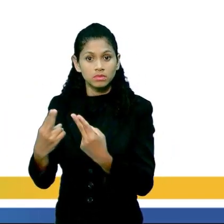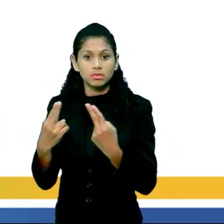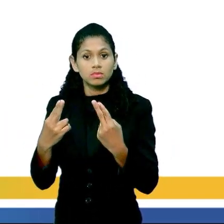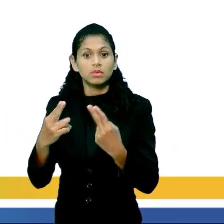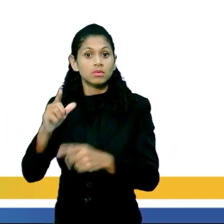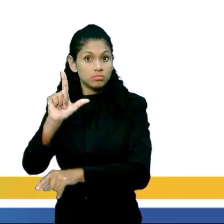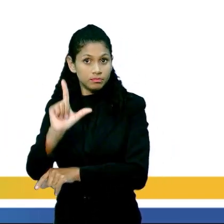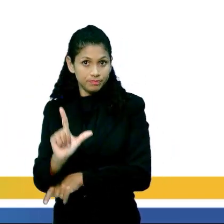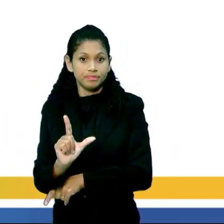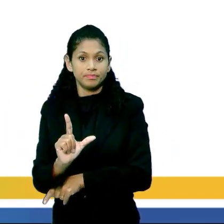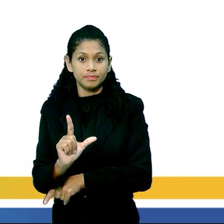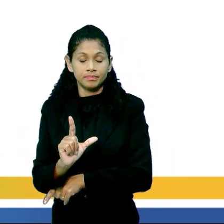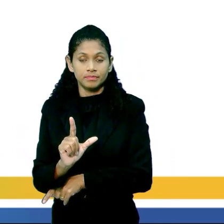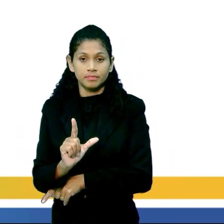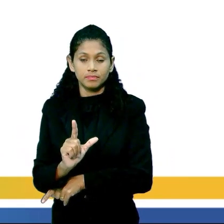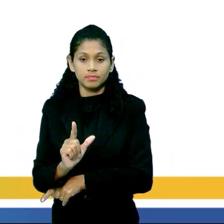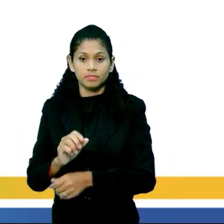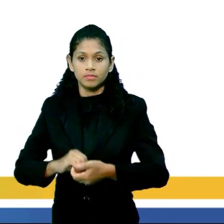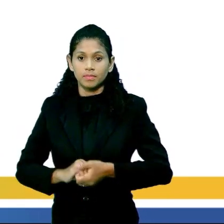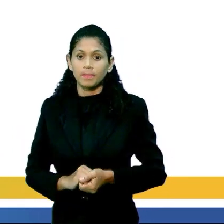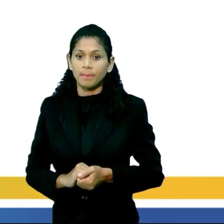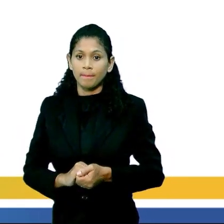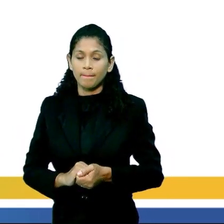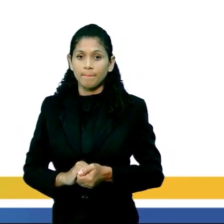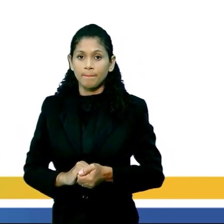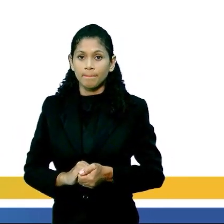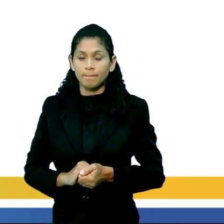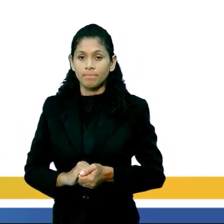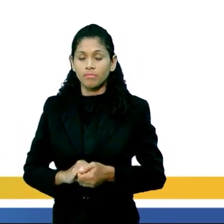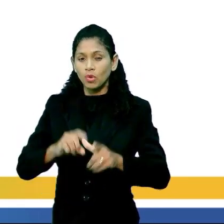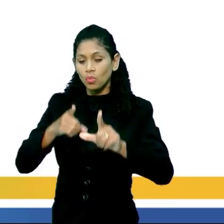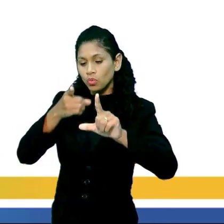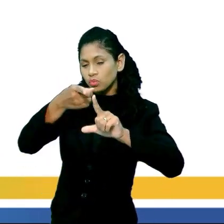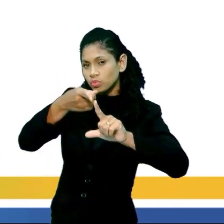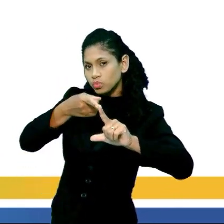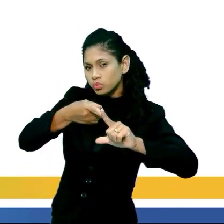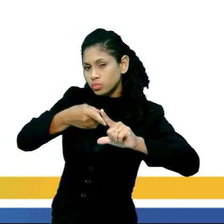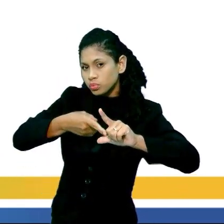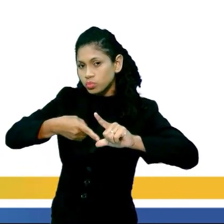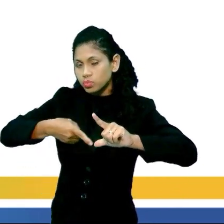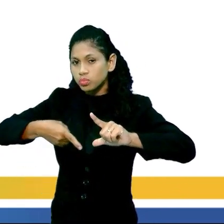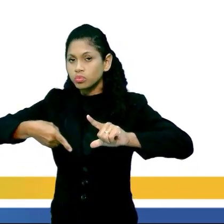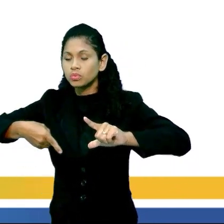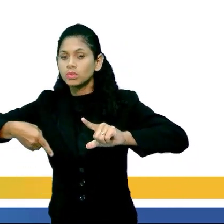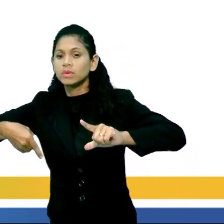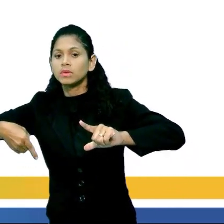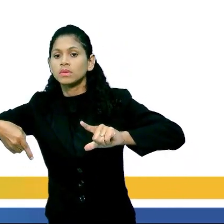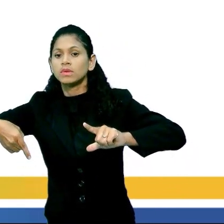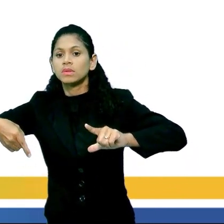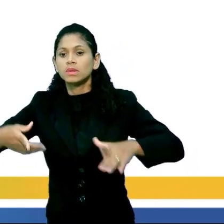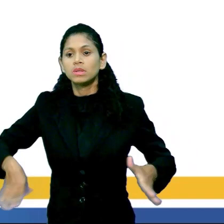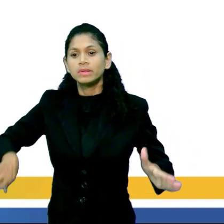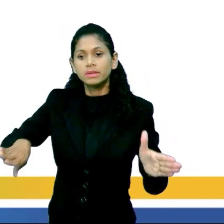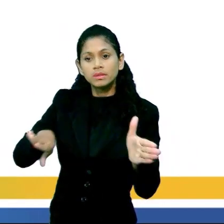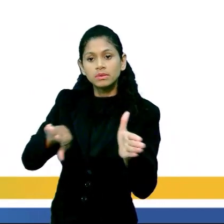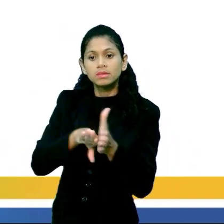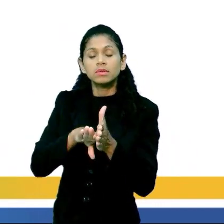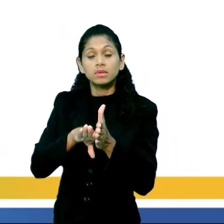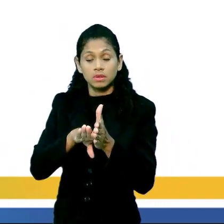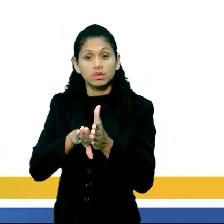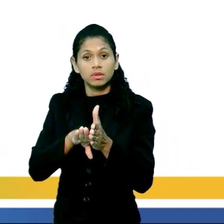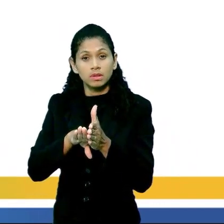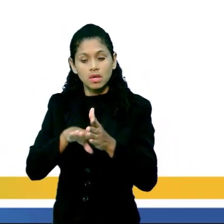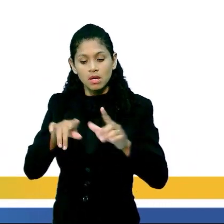retos dos finais das curvas até a linha de chegada desse percurso têm o mesmo